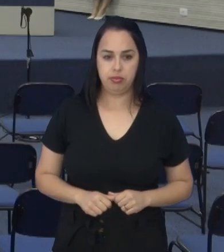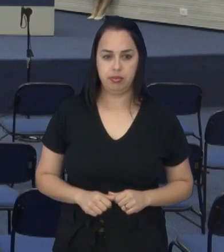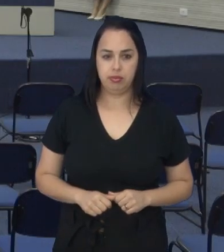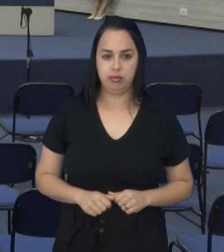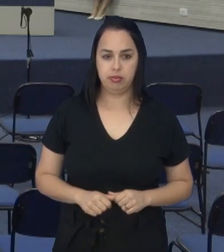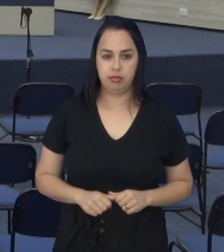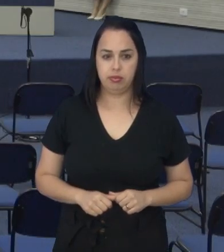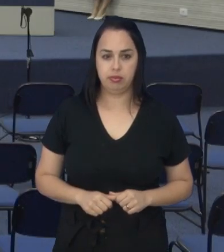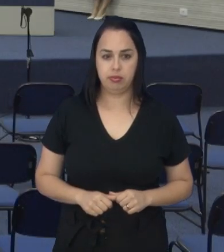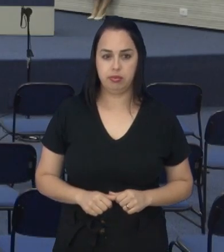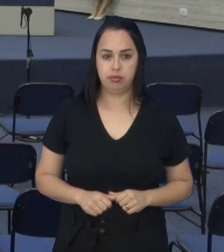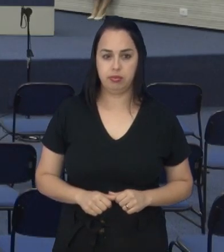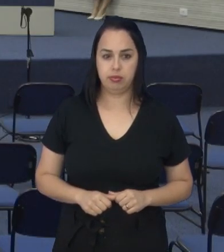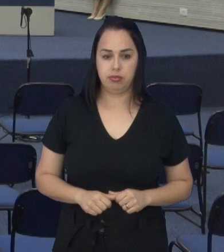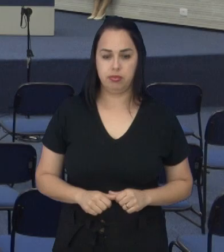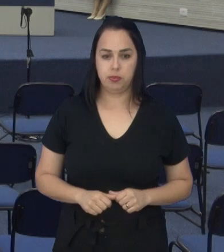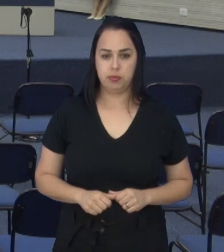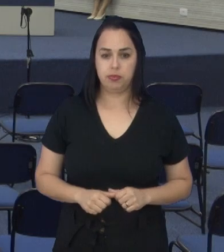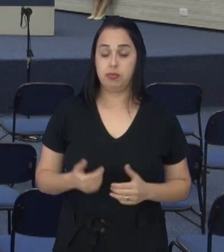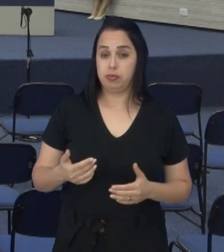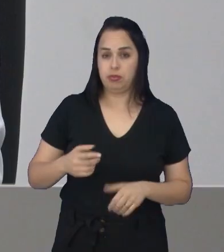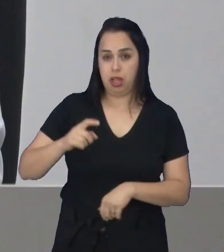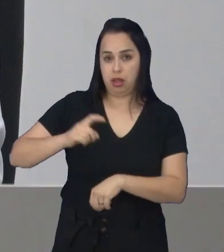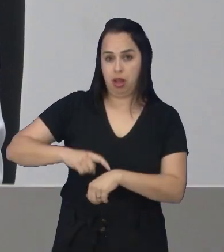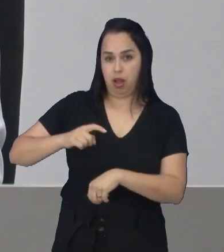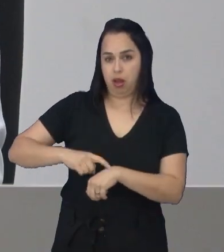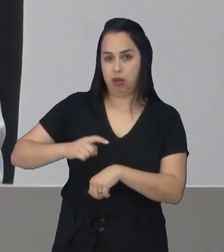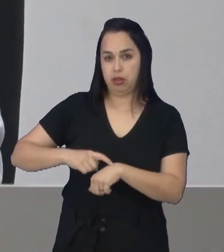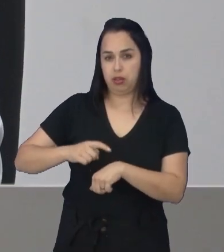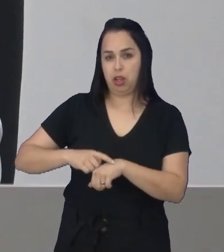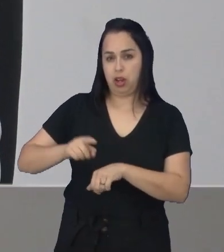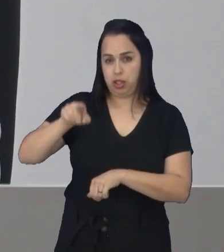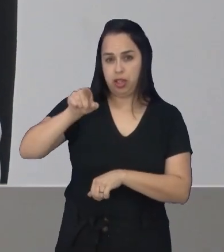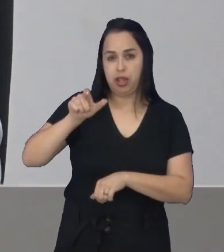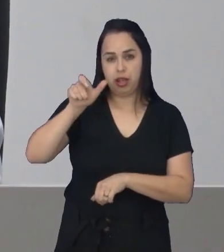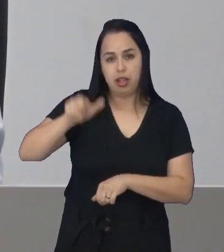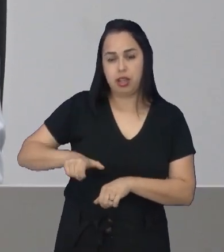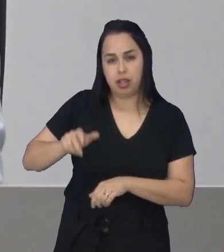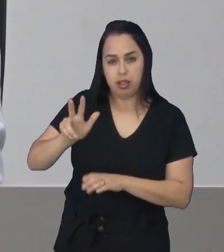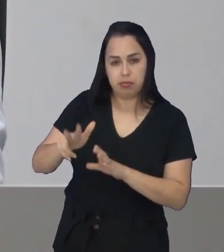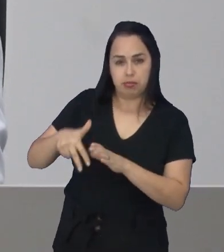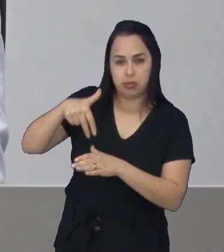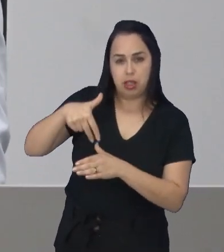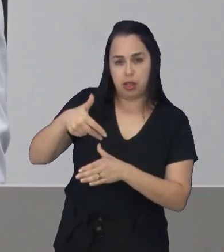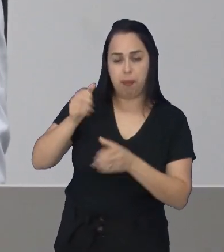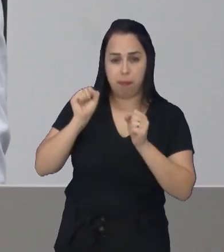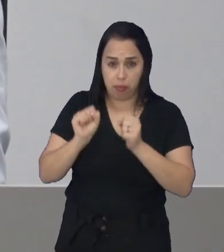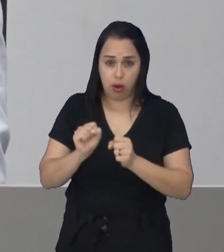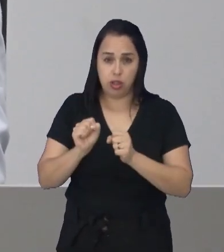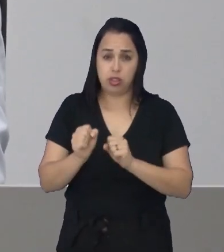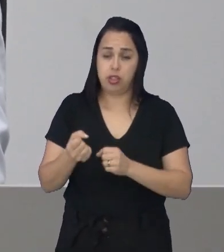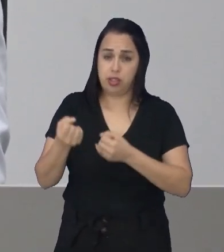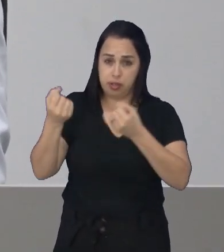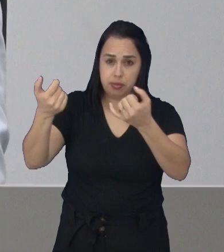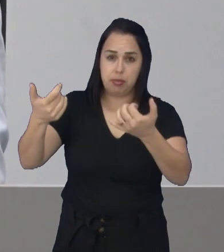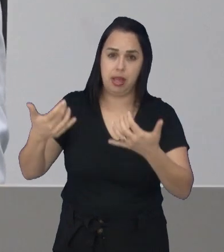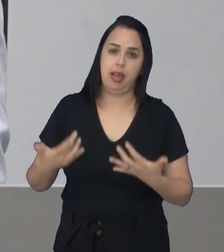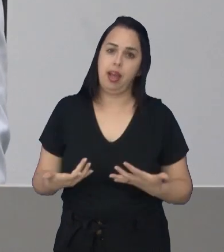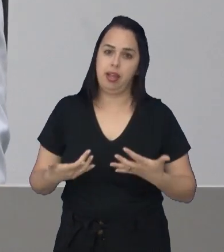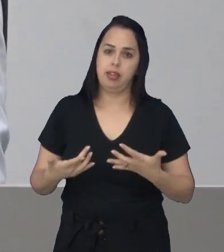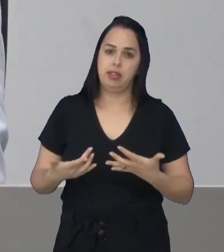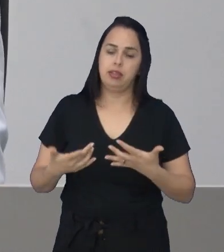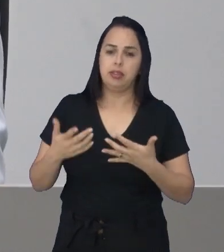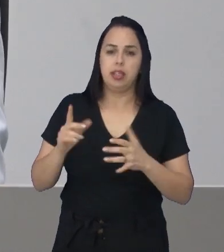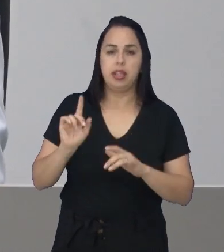eu poderia a senhora que na hora da do direito a fala que você pudesse falar e aí